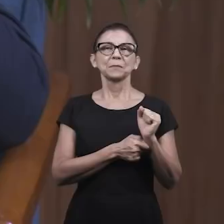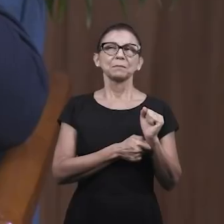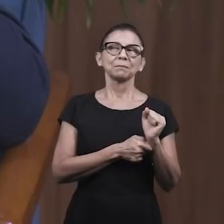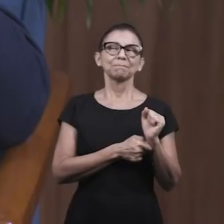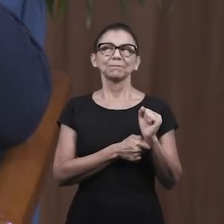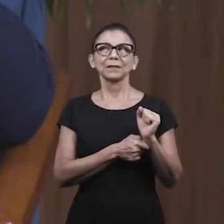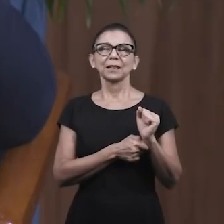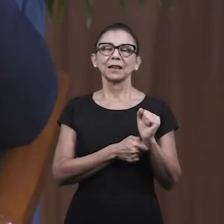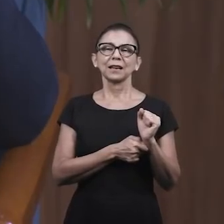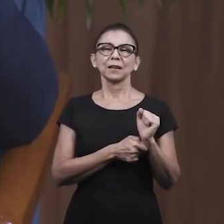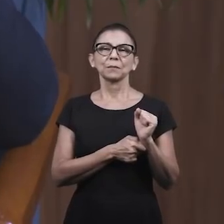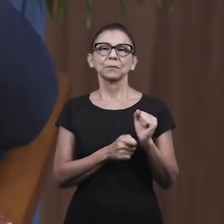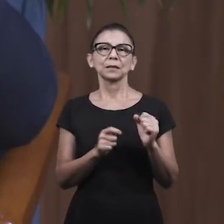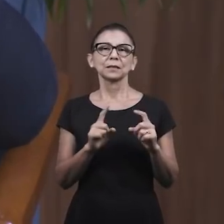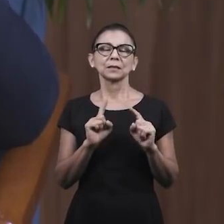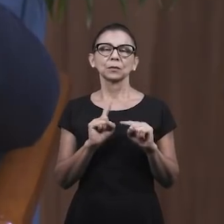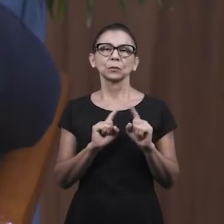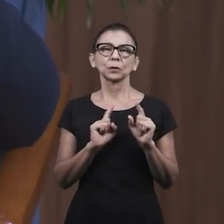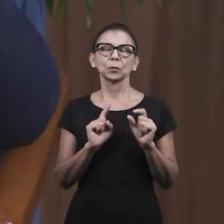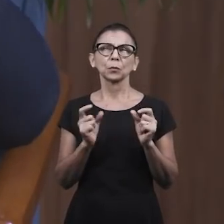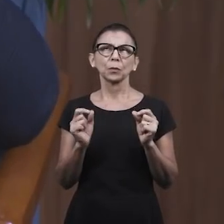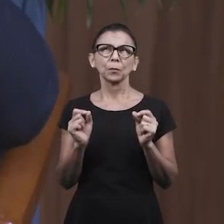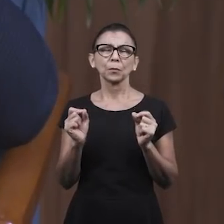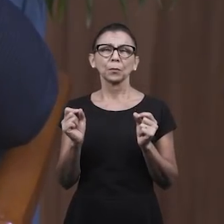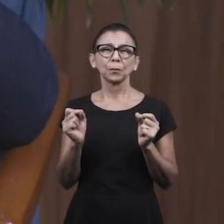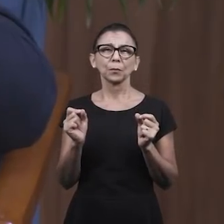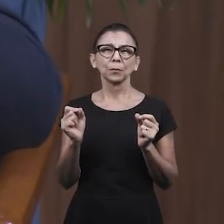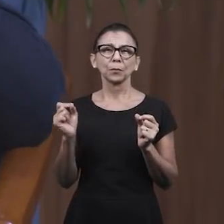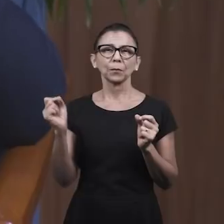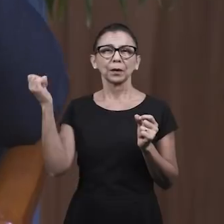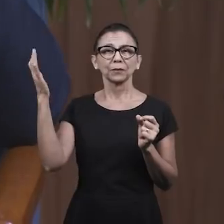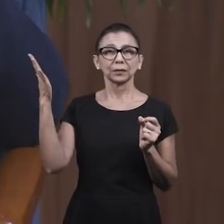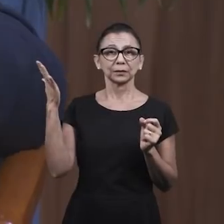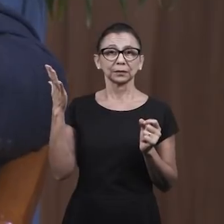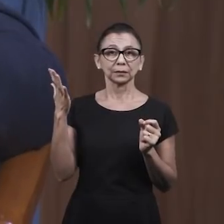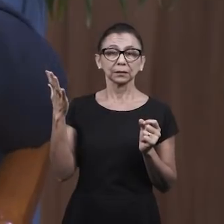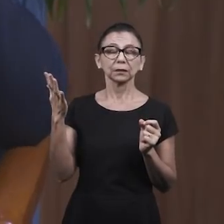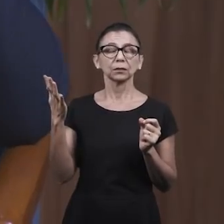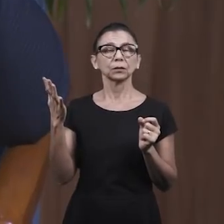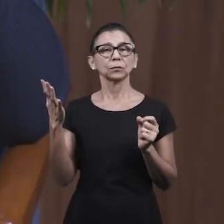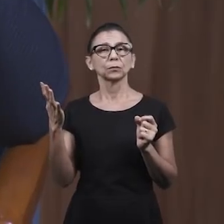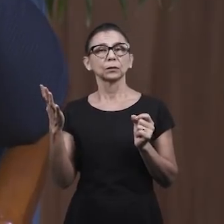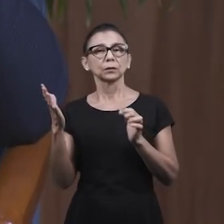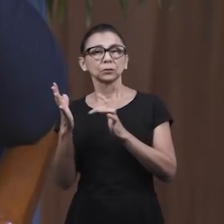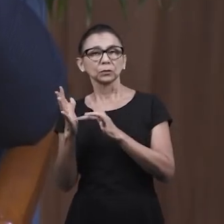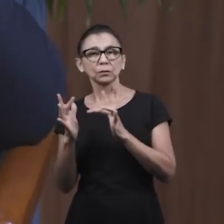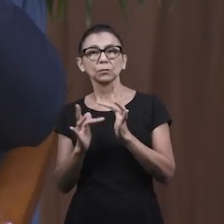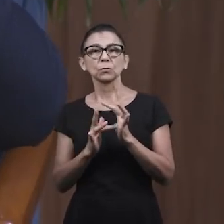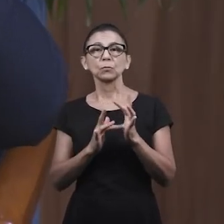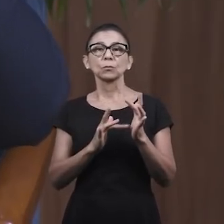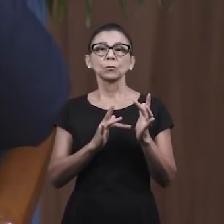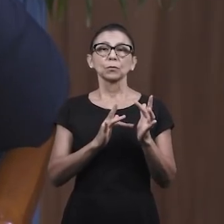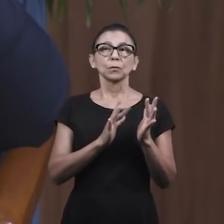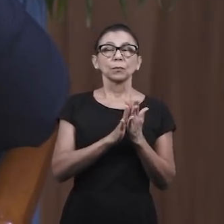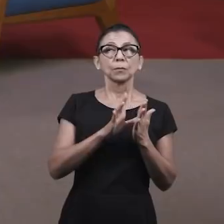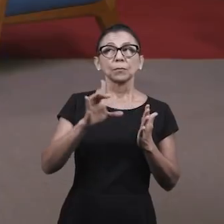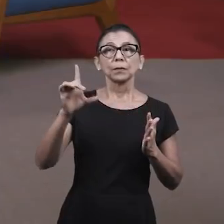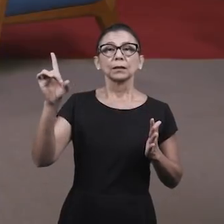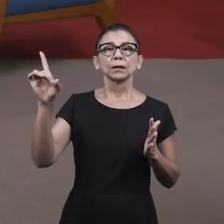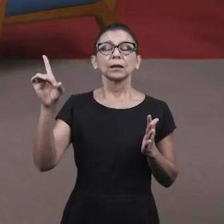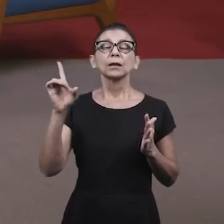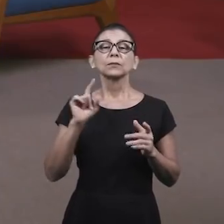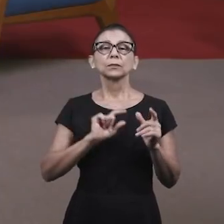essa expressão mistério que a gente tem utilizado nas últimas edições do programa, e isso é muito interessante, porque de fato...